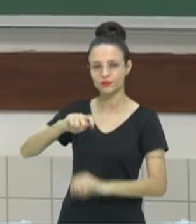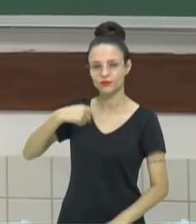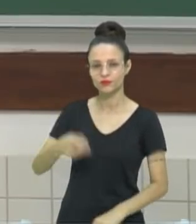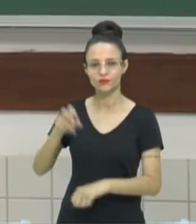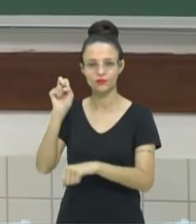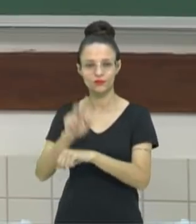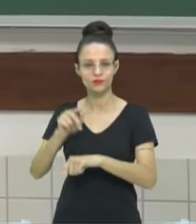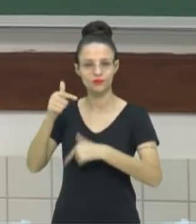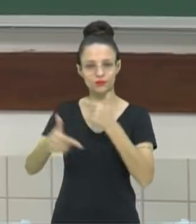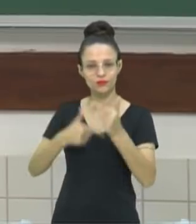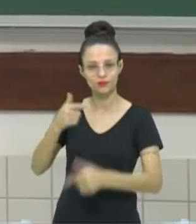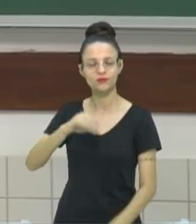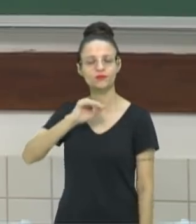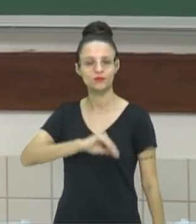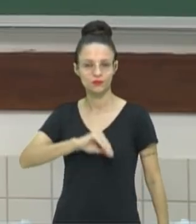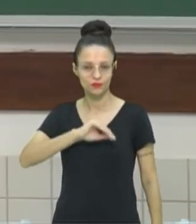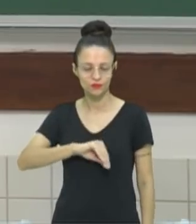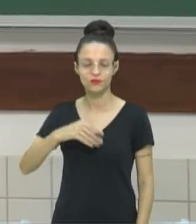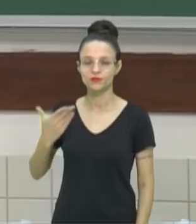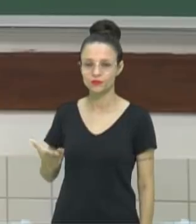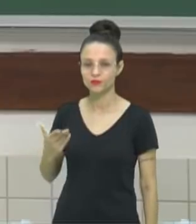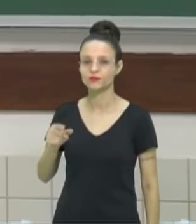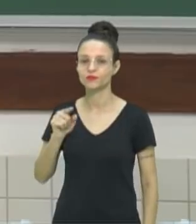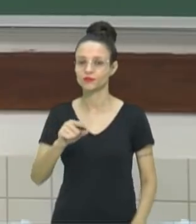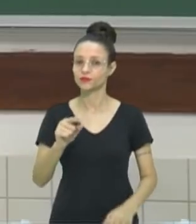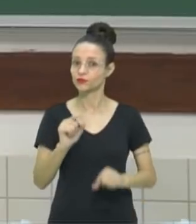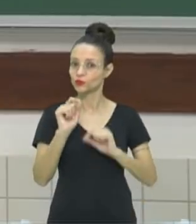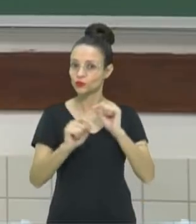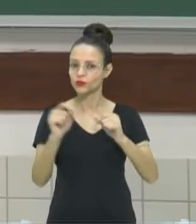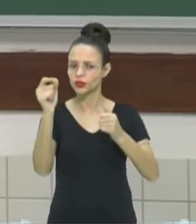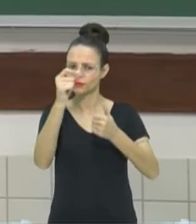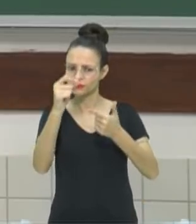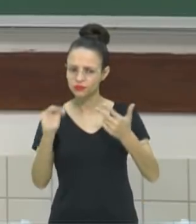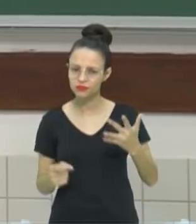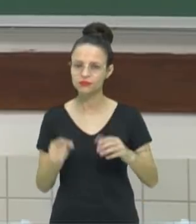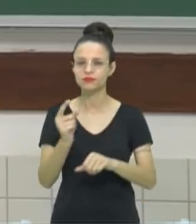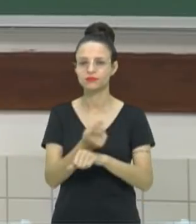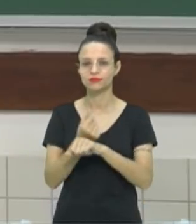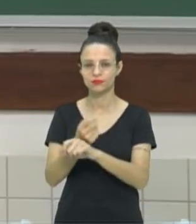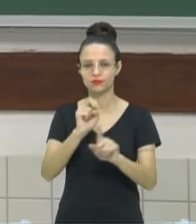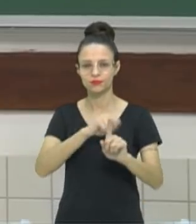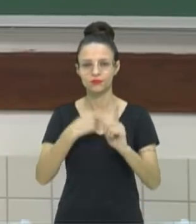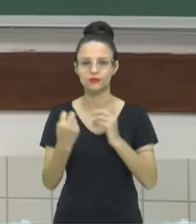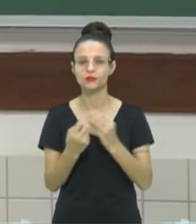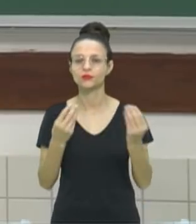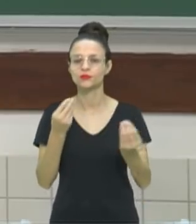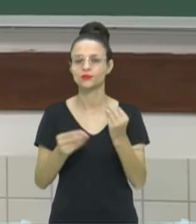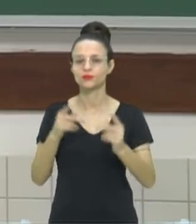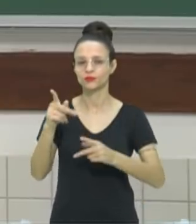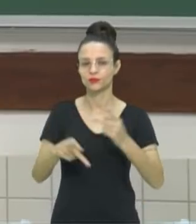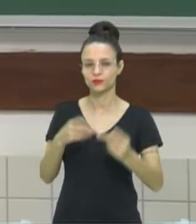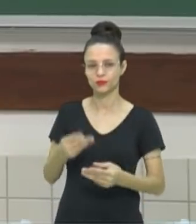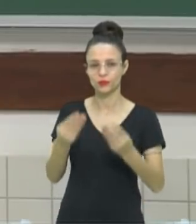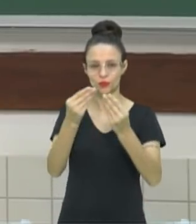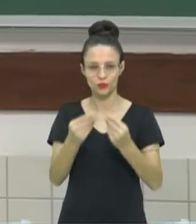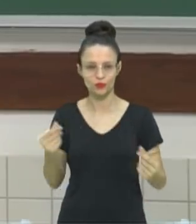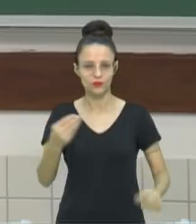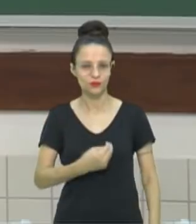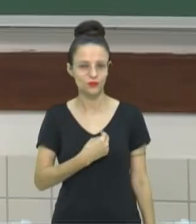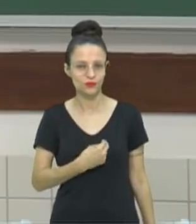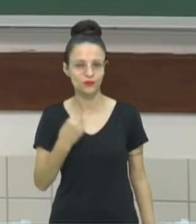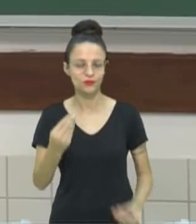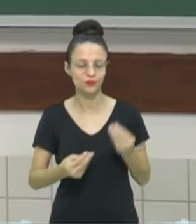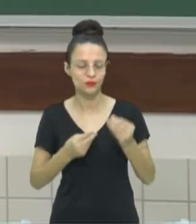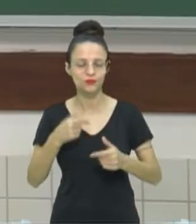e renda. E aí os dados, os aspectos socioeconômicos. Então, o quanto a população vai ter de qualidade de vida a partir